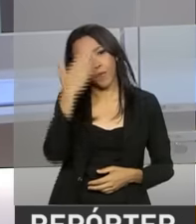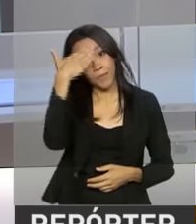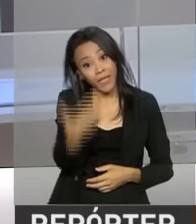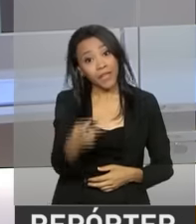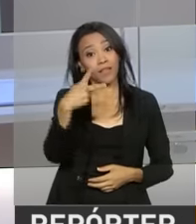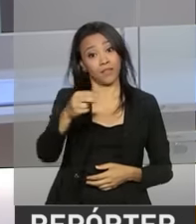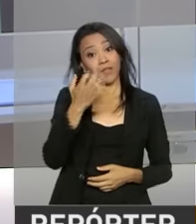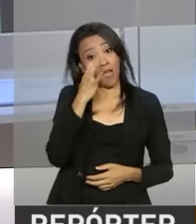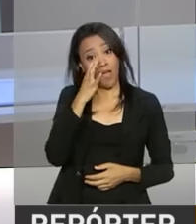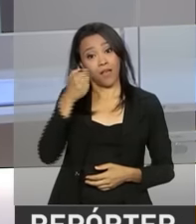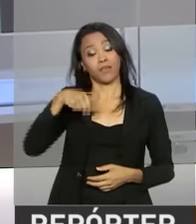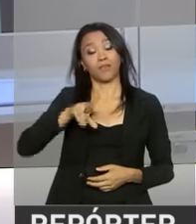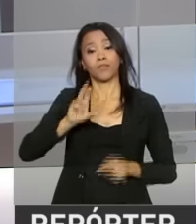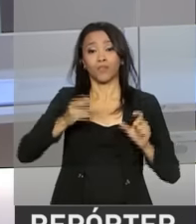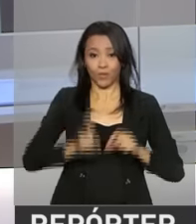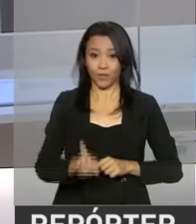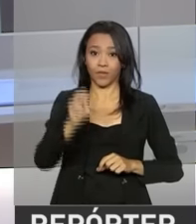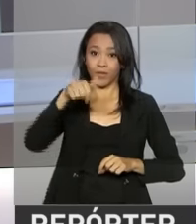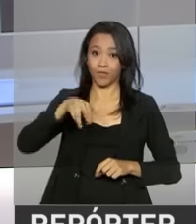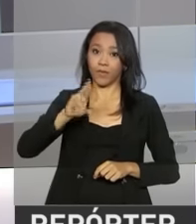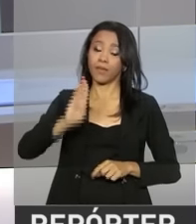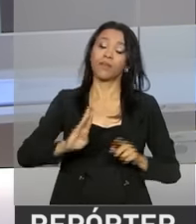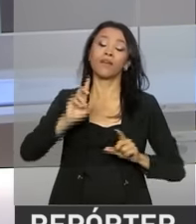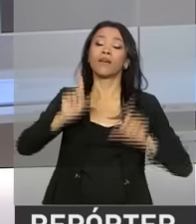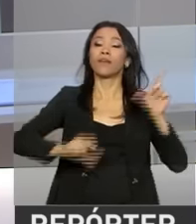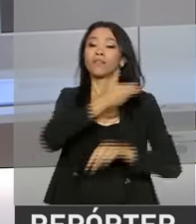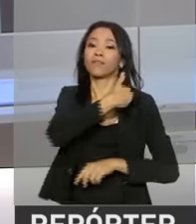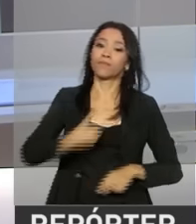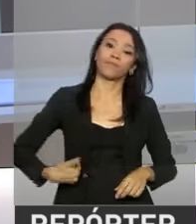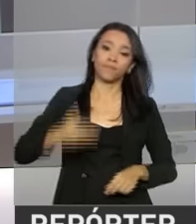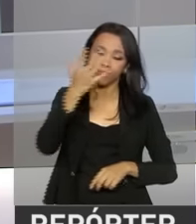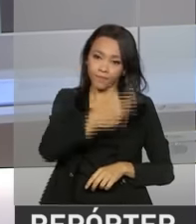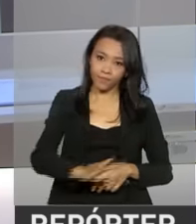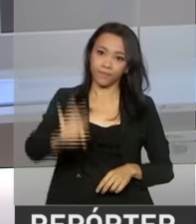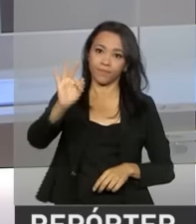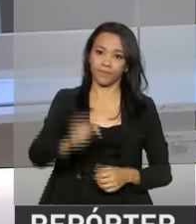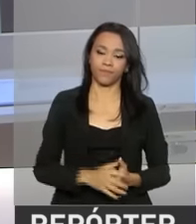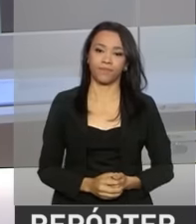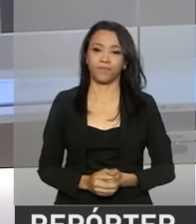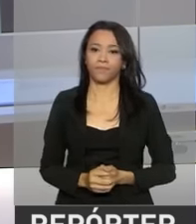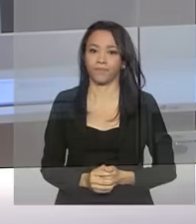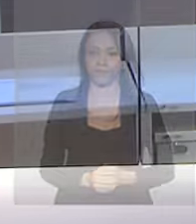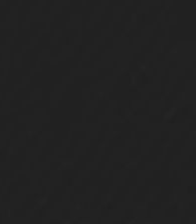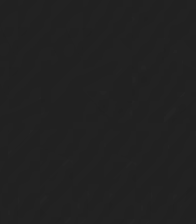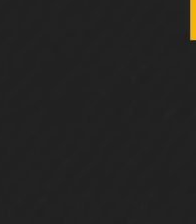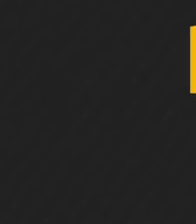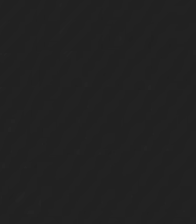obrigada pela sua companhia e continue com a gente aqui na NBR, a TV do Governo Federal.